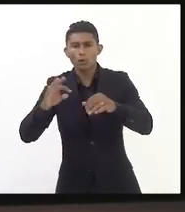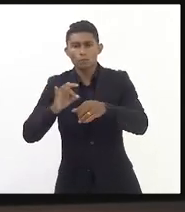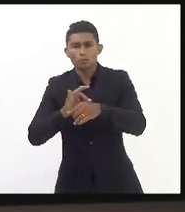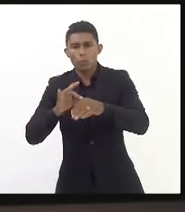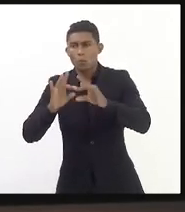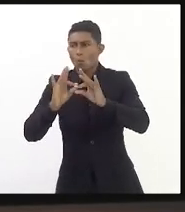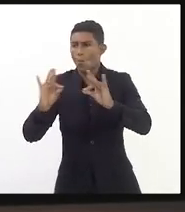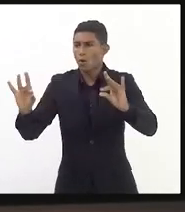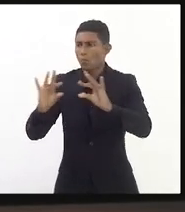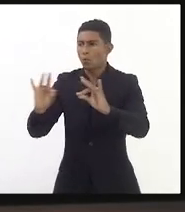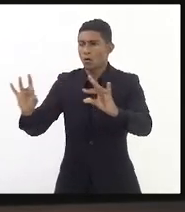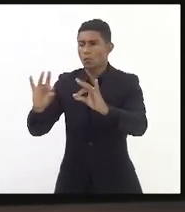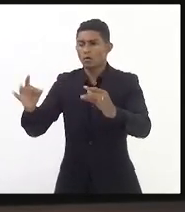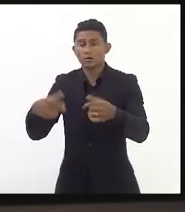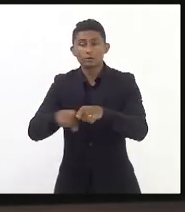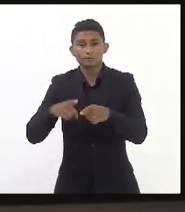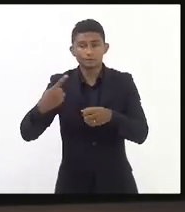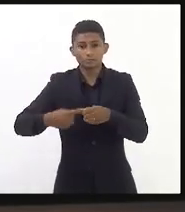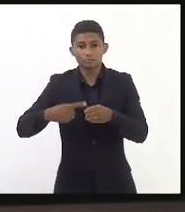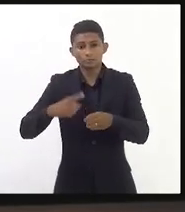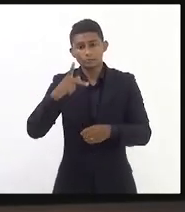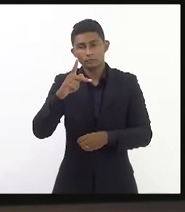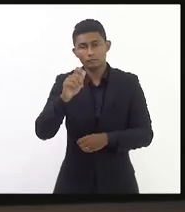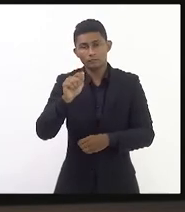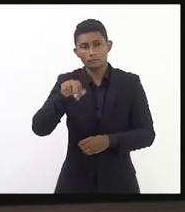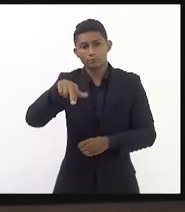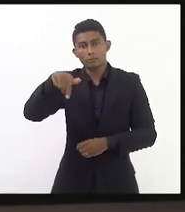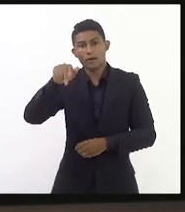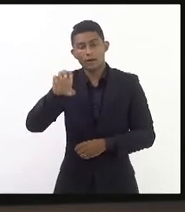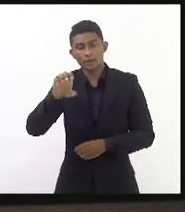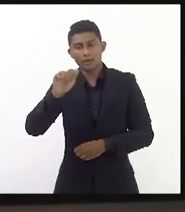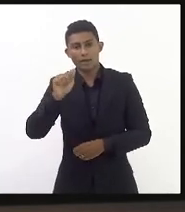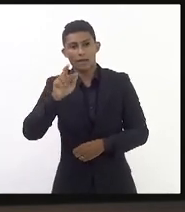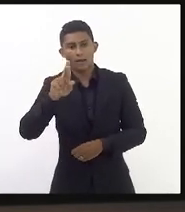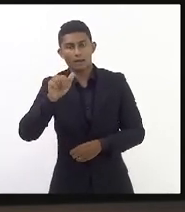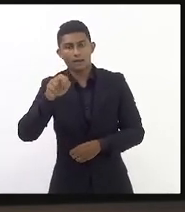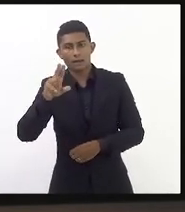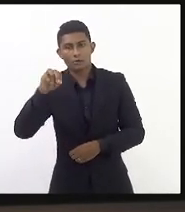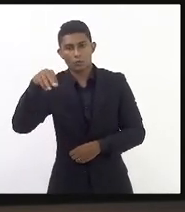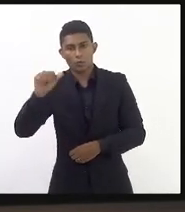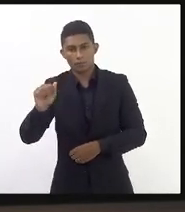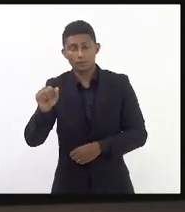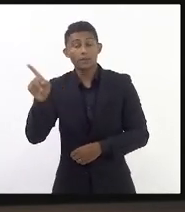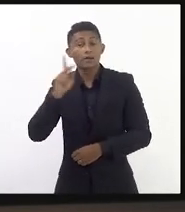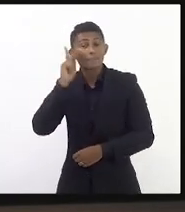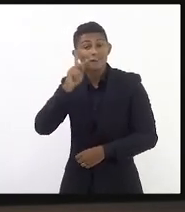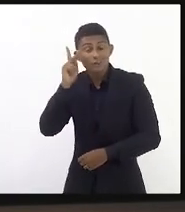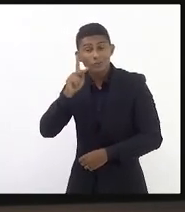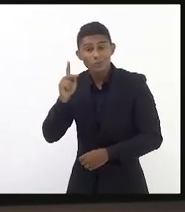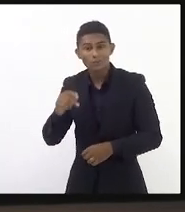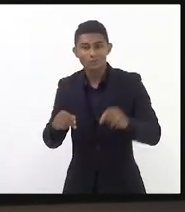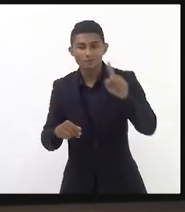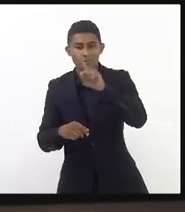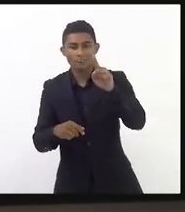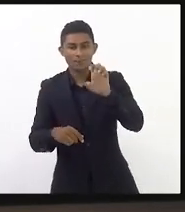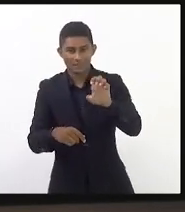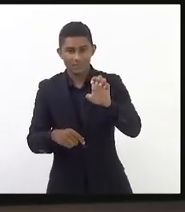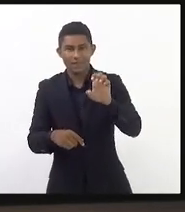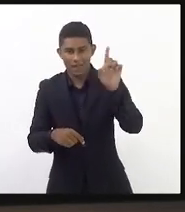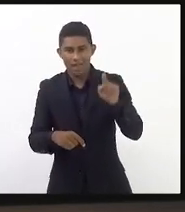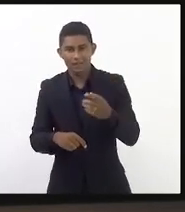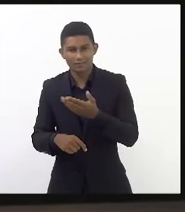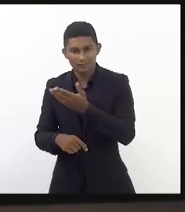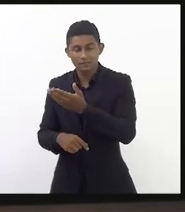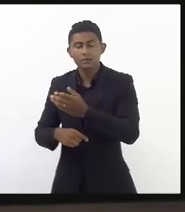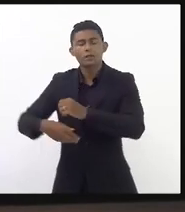vereador que chegou a assumir na Câmara Municipal de São João, vereador Zé Roberto, carinhosamente Zé Galinha, diversas ruas